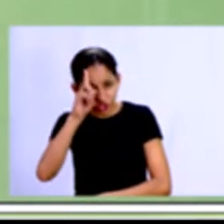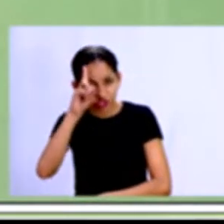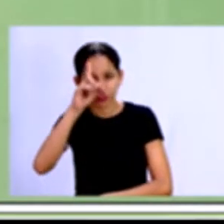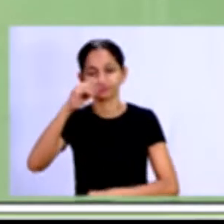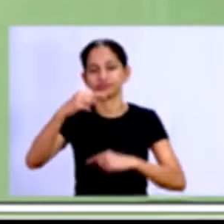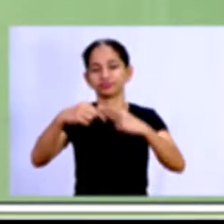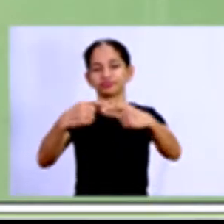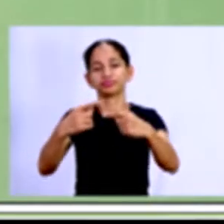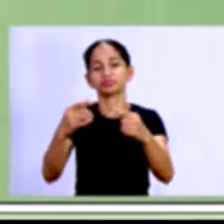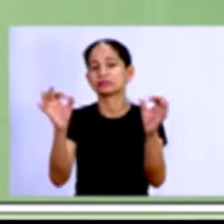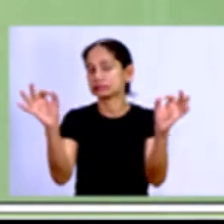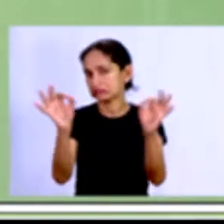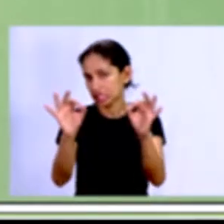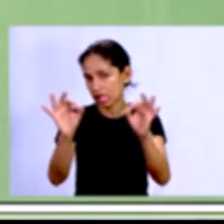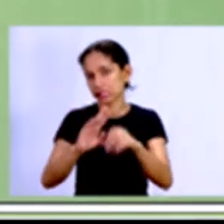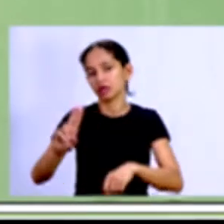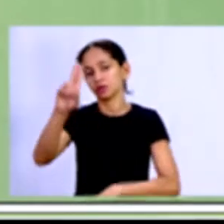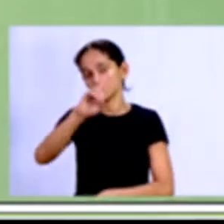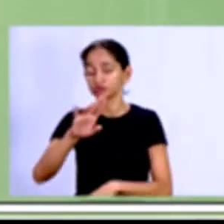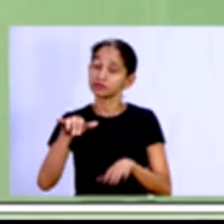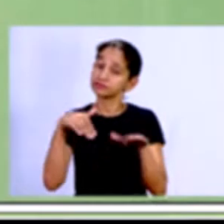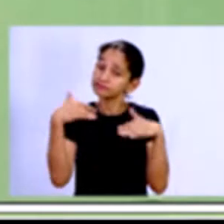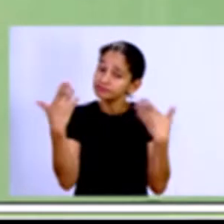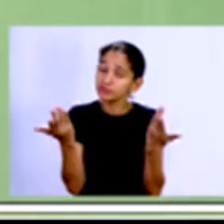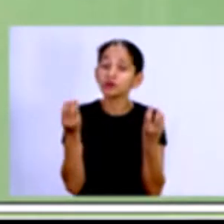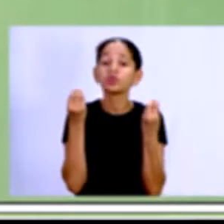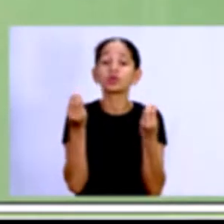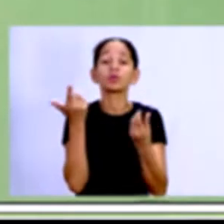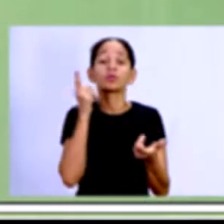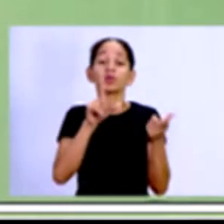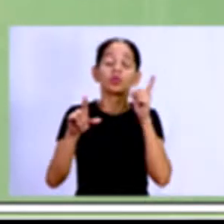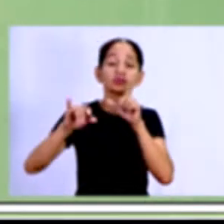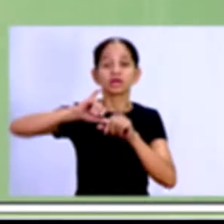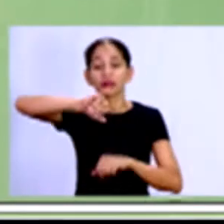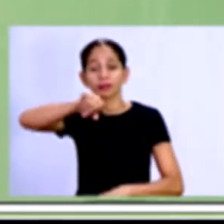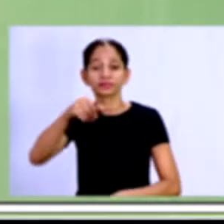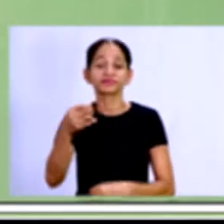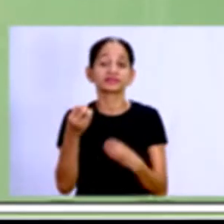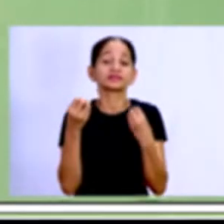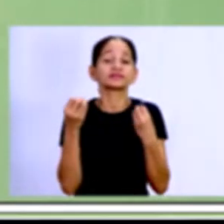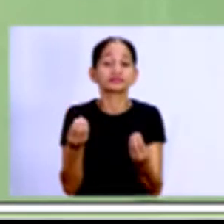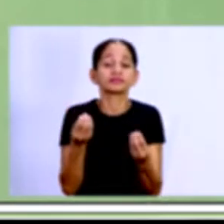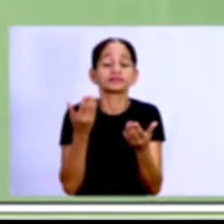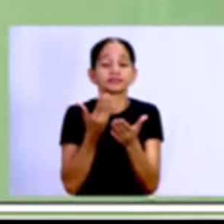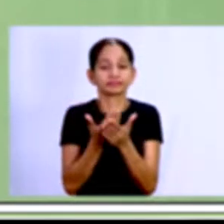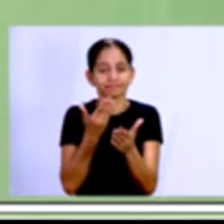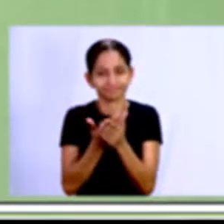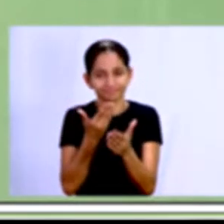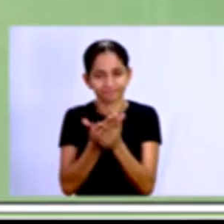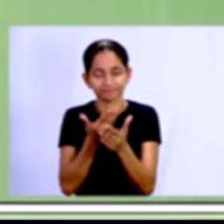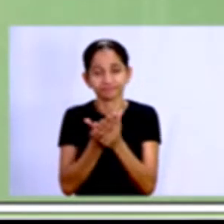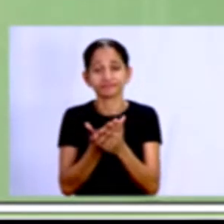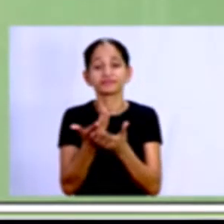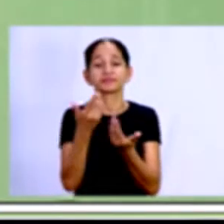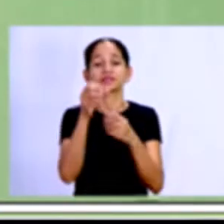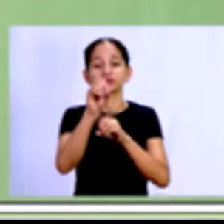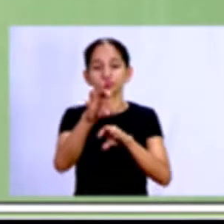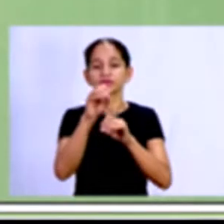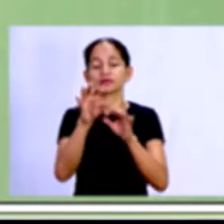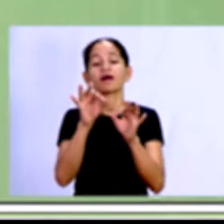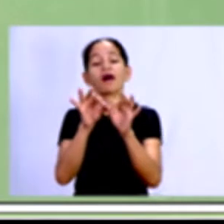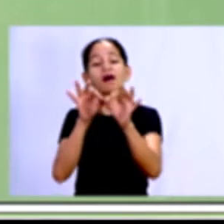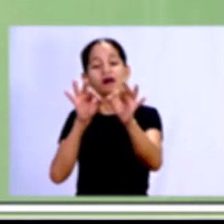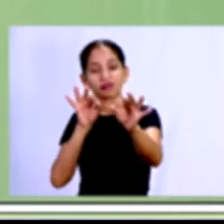úteis. Então, para que você possa aproveitar bem os seus estudos na EAD,